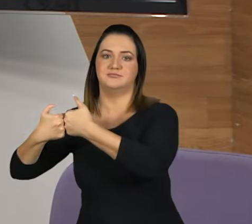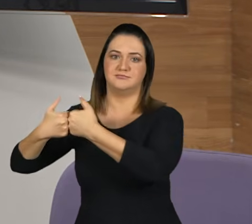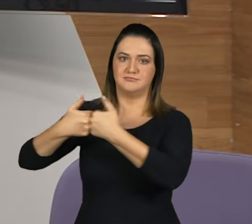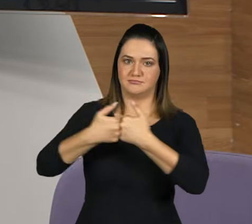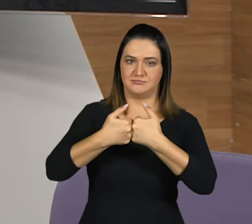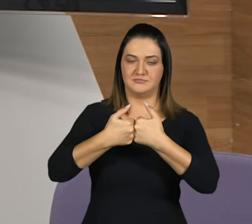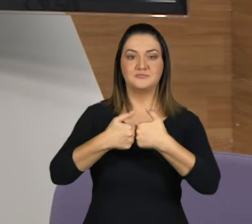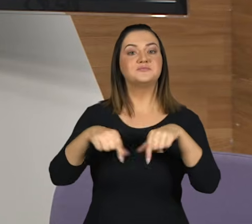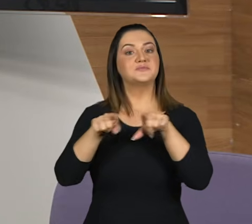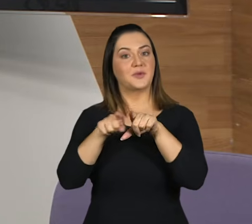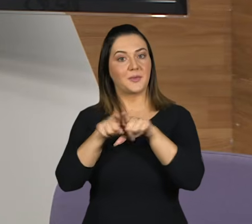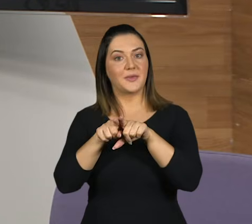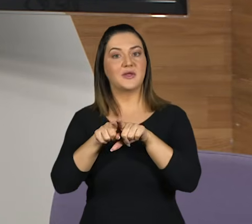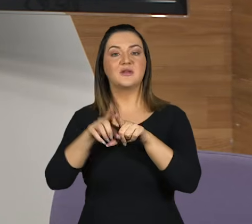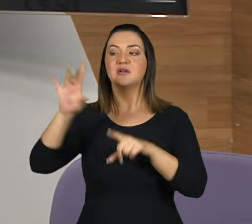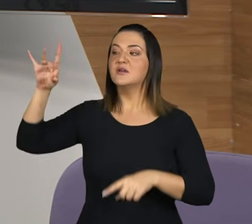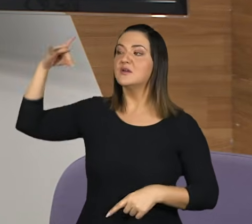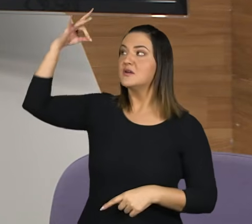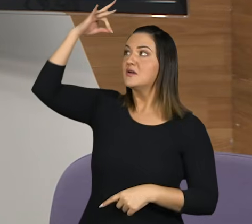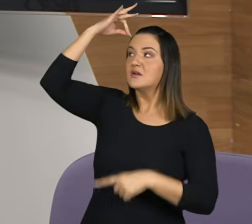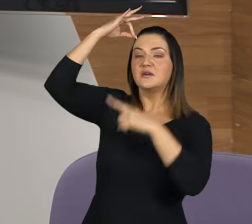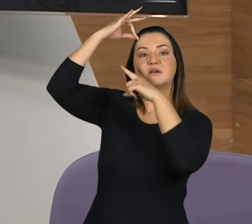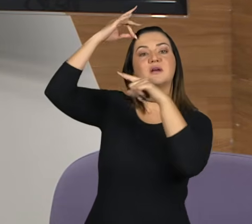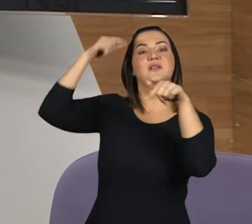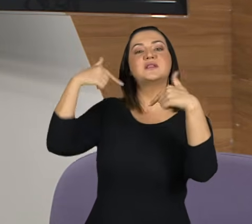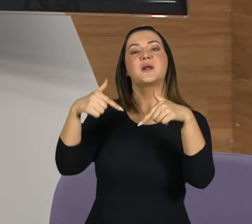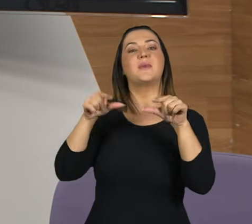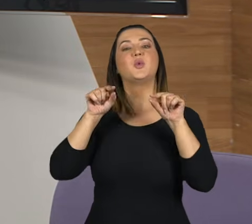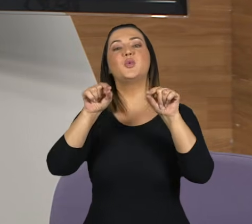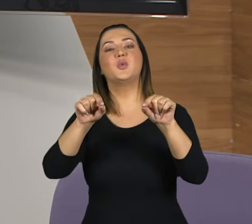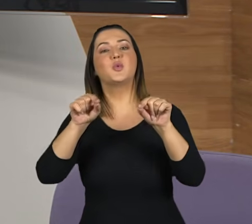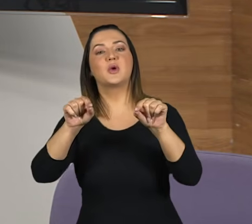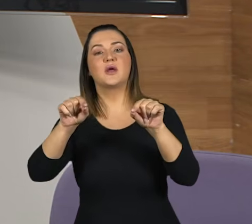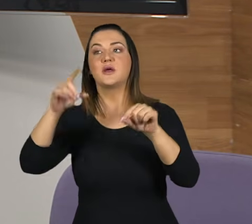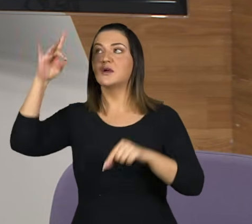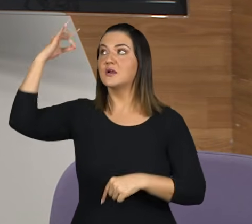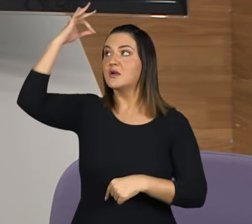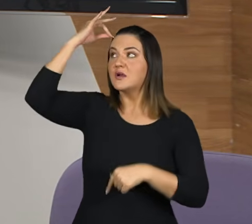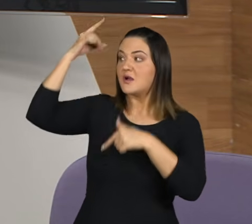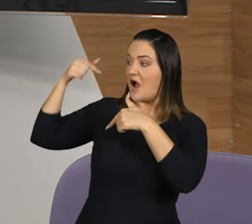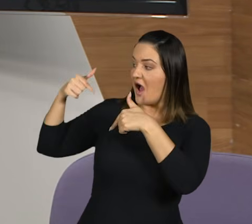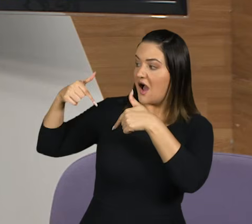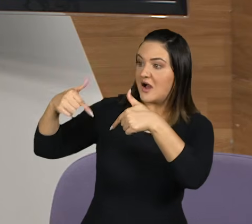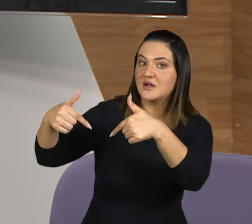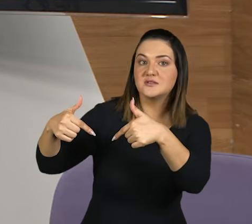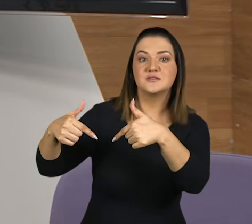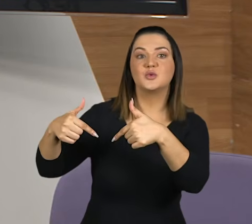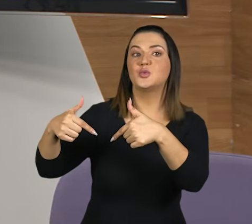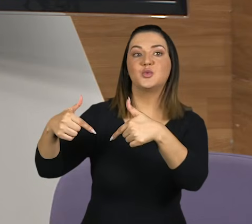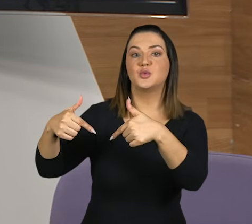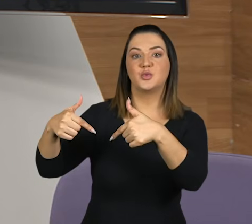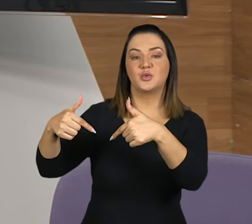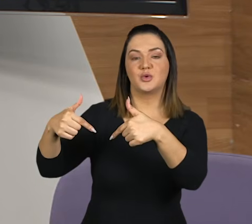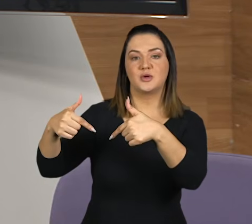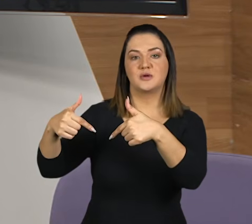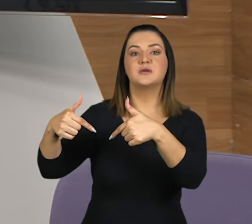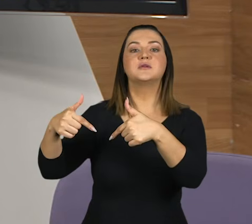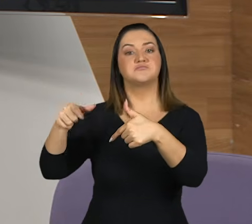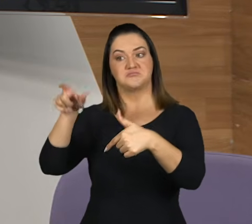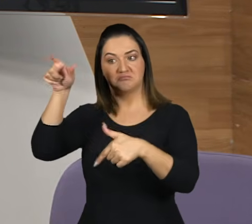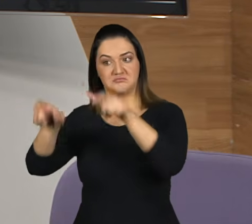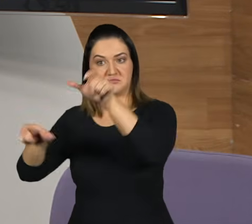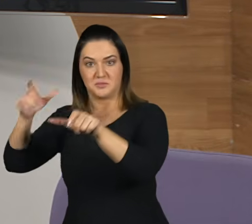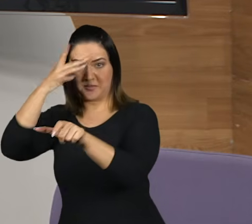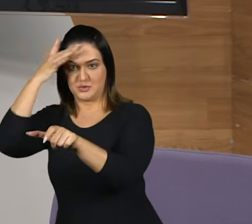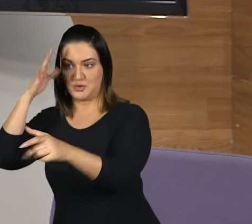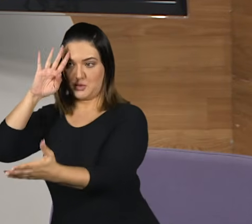mais, qual é a função específica do Espírito Santo na vida dos que conhecem a verdade e na vida